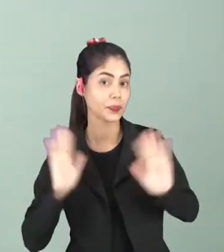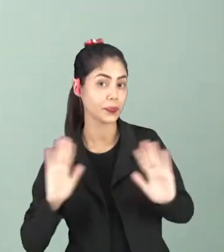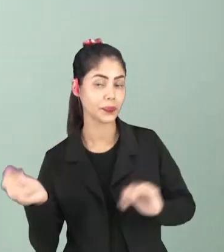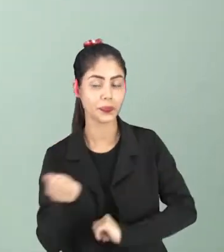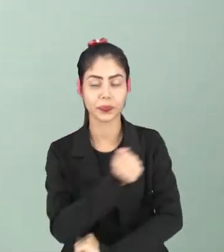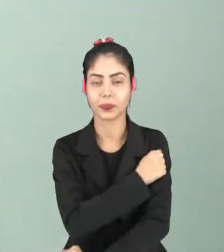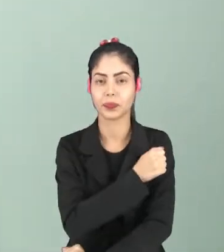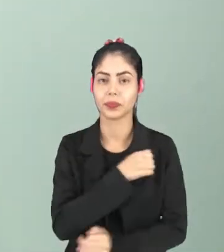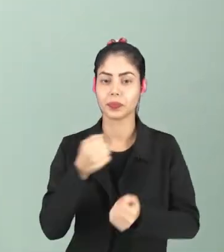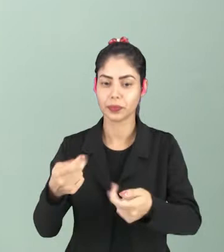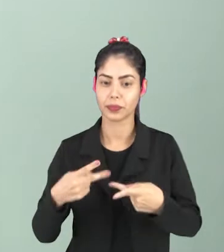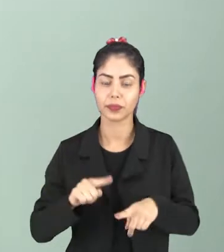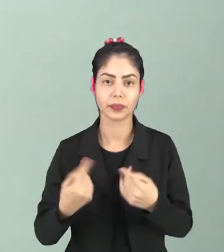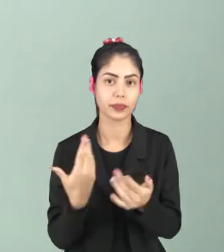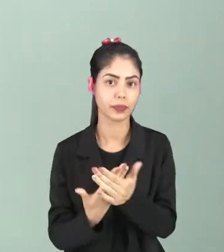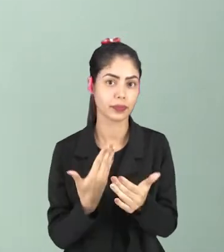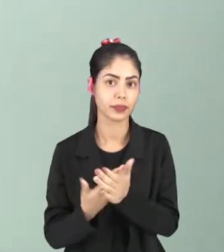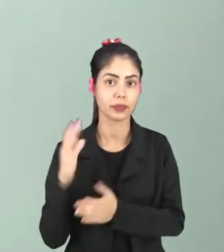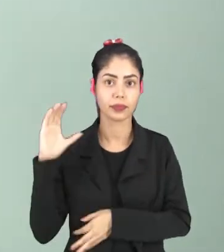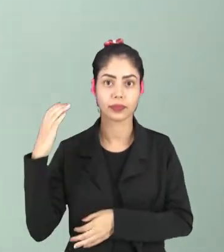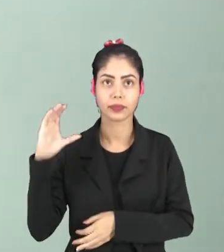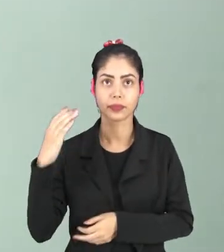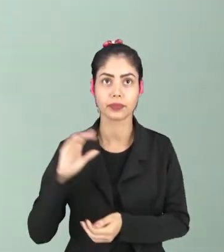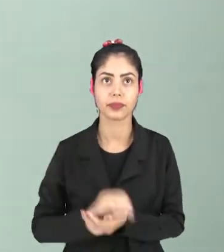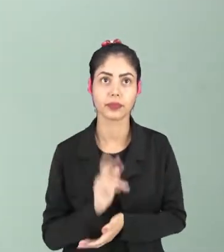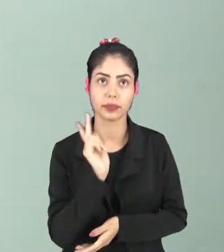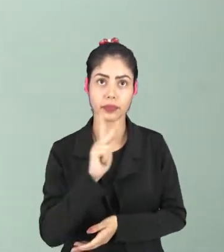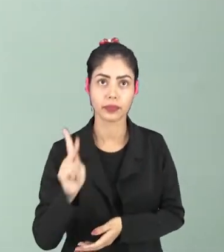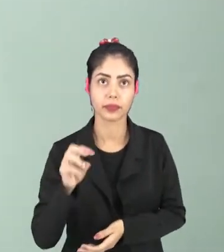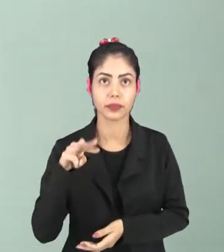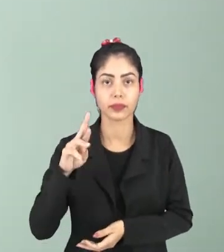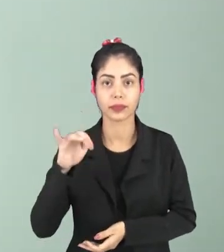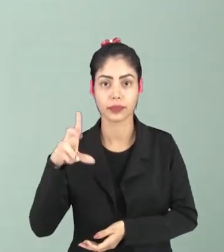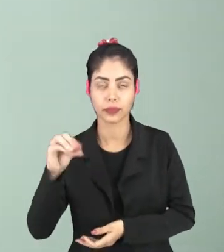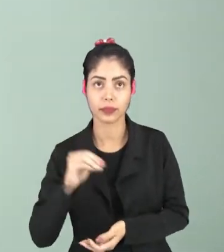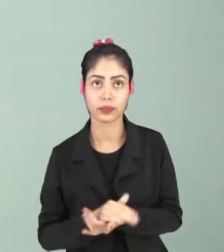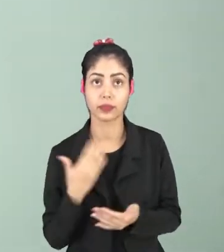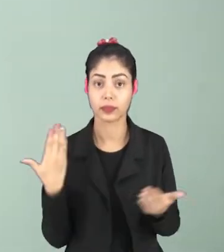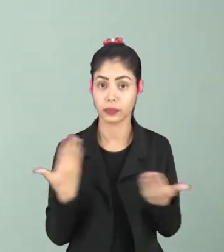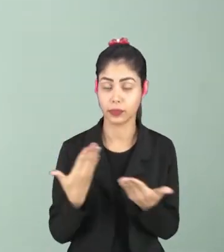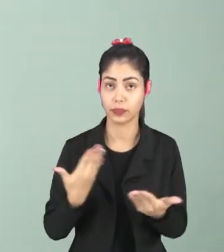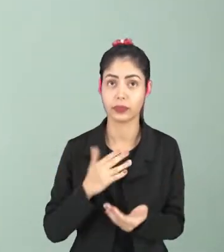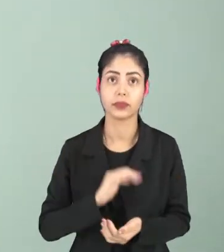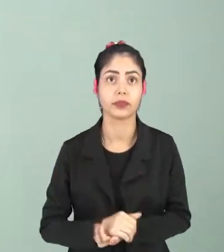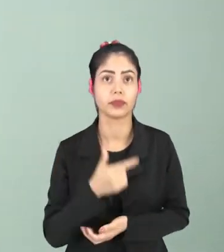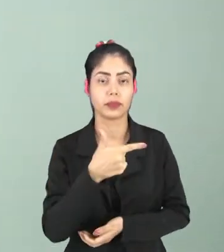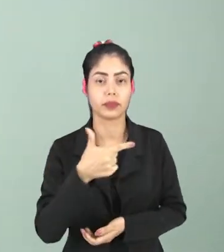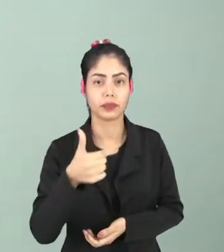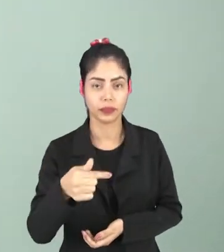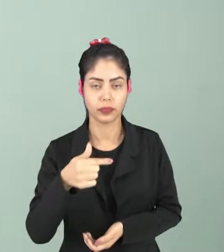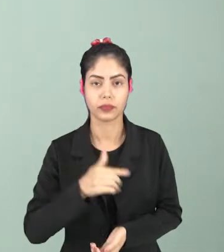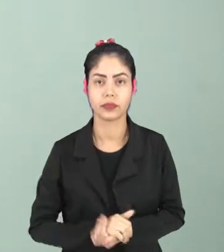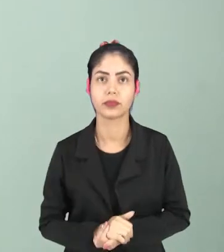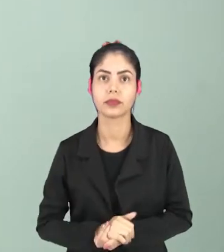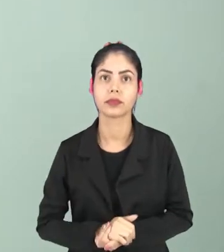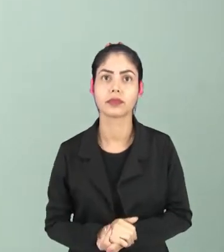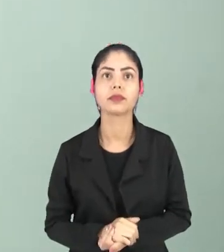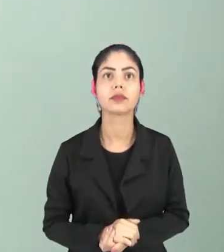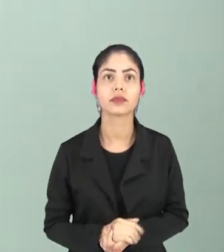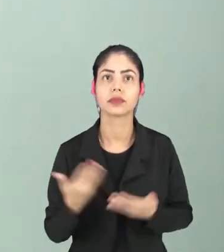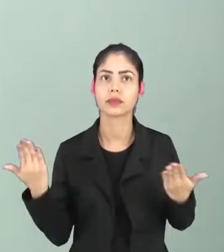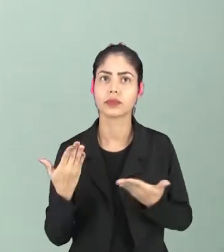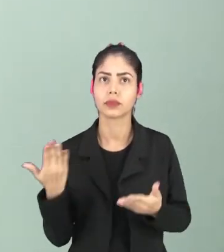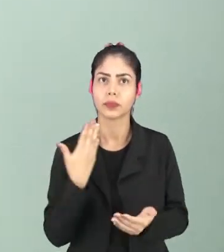Olá, alunos, bem-vindos a mais uma aula de ciências, tá? Aqui é o professor Marcelo e na aula de hoje, aula de número 27, nós vamos estudar a respeito das formas